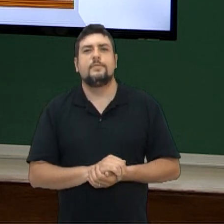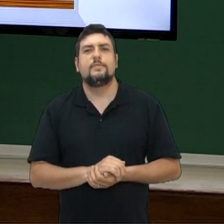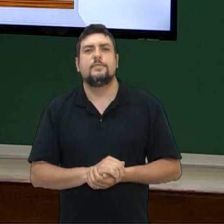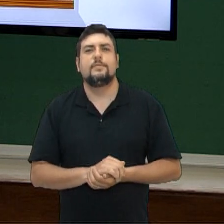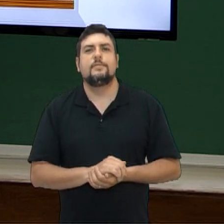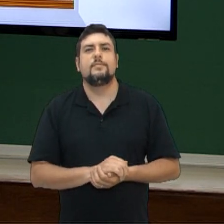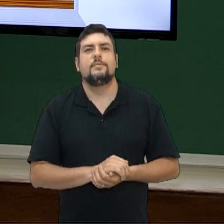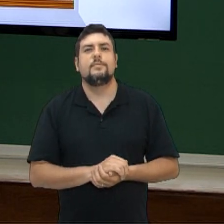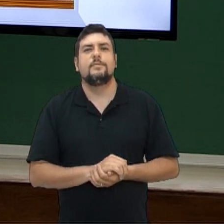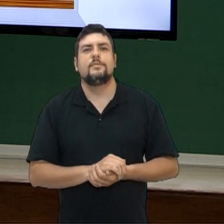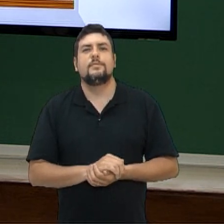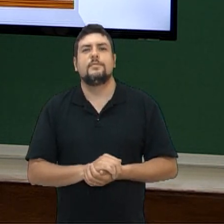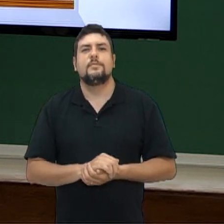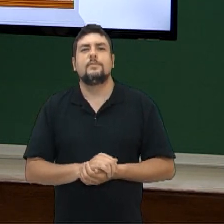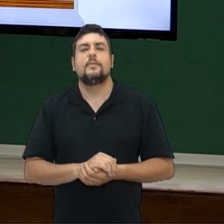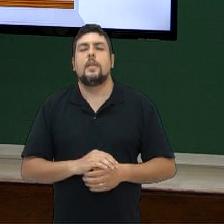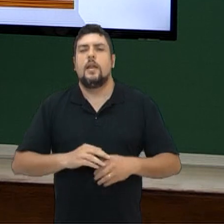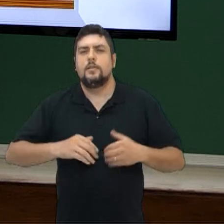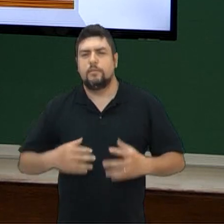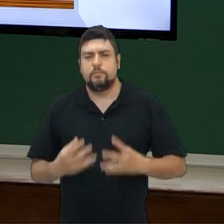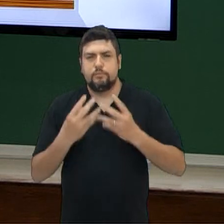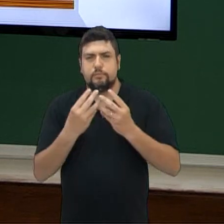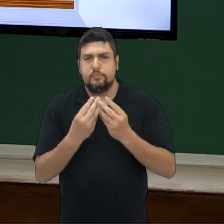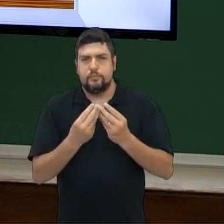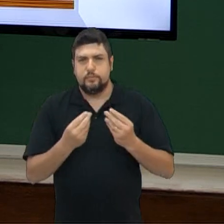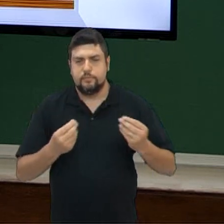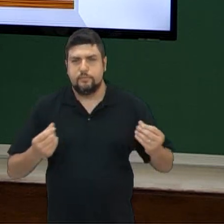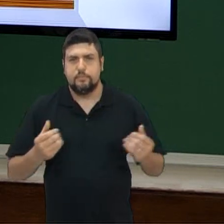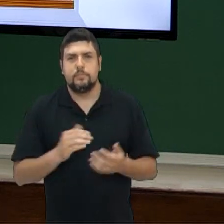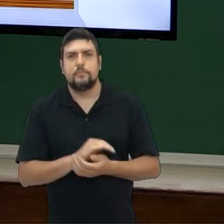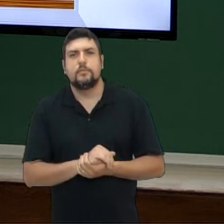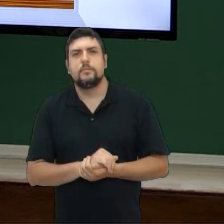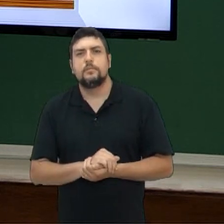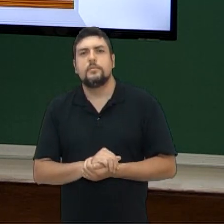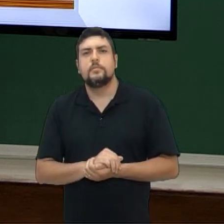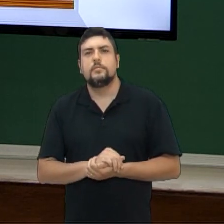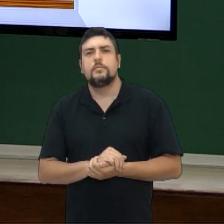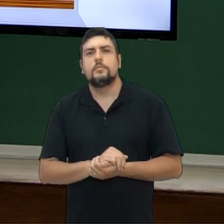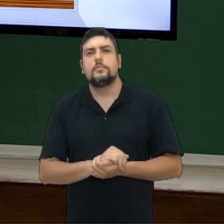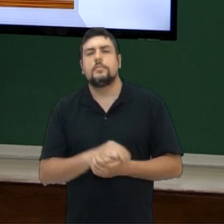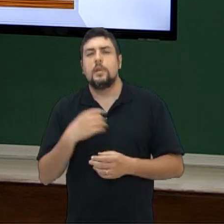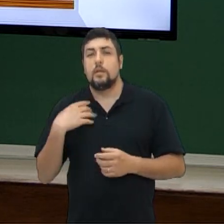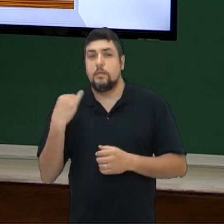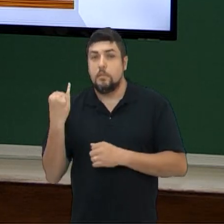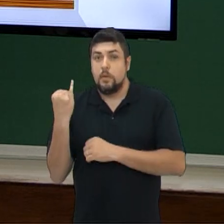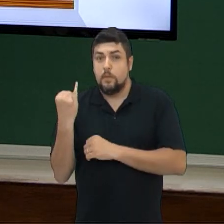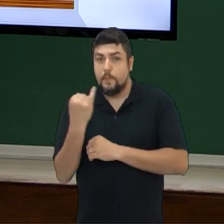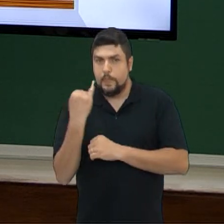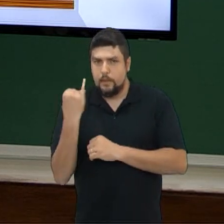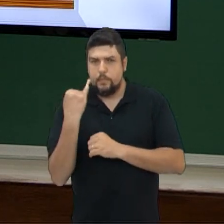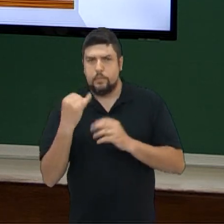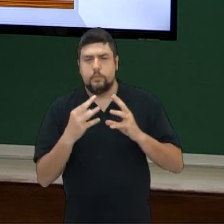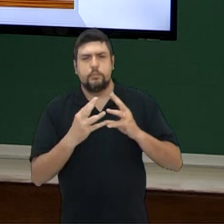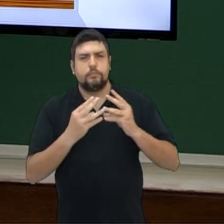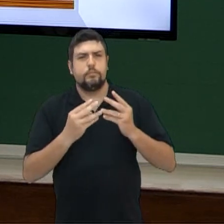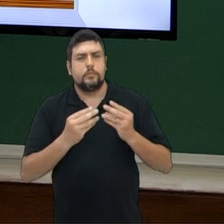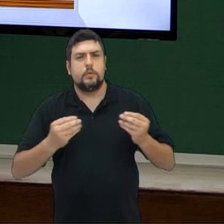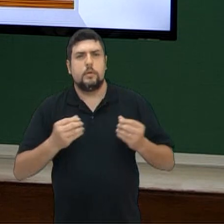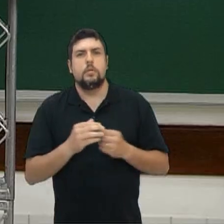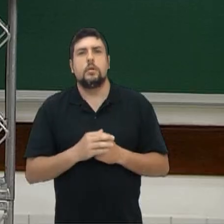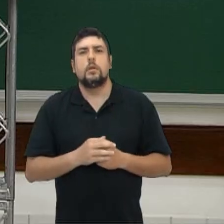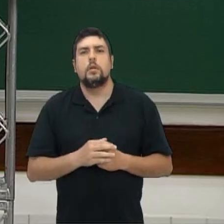Tá, chega. Solubilidade, galera. Existe uma coisa bem importante na questão dos compostos